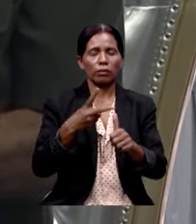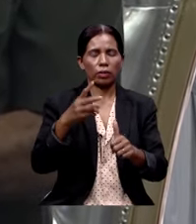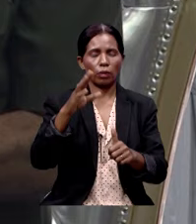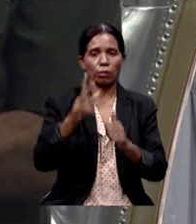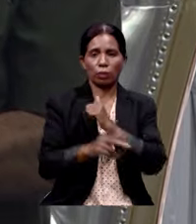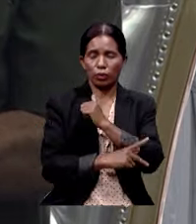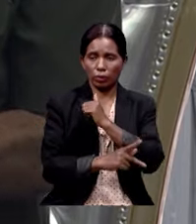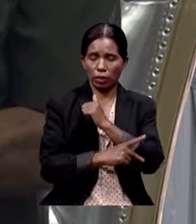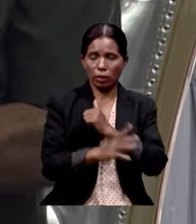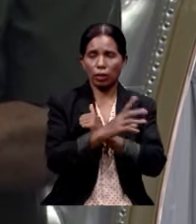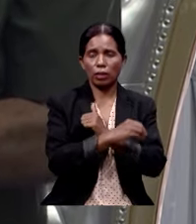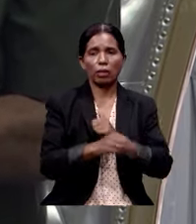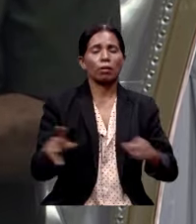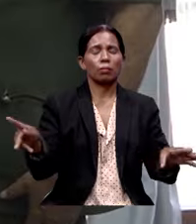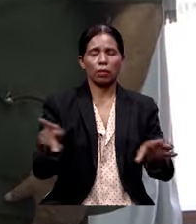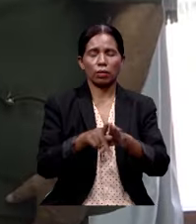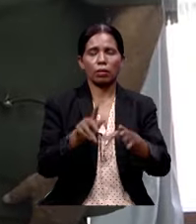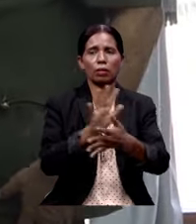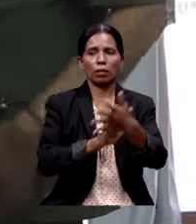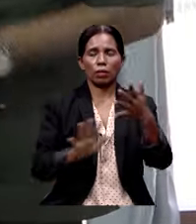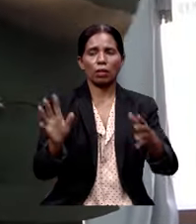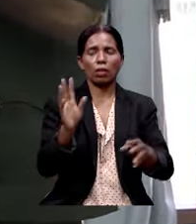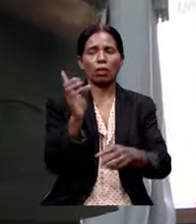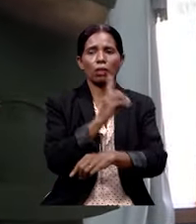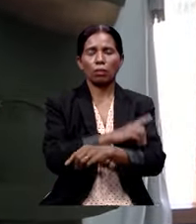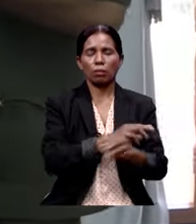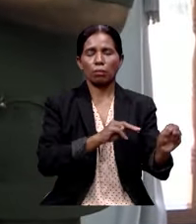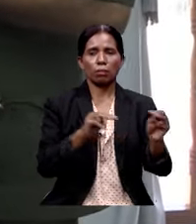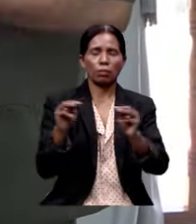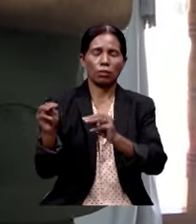portuguesa, se participa da comemoração Loron Transformação